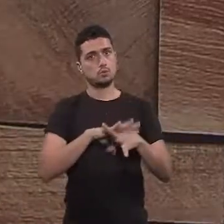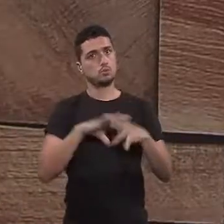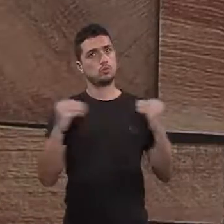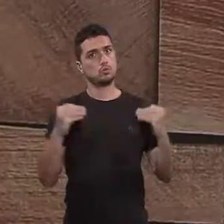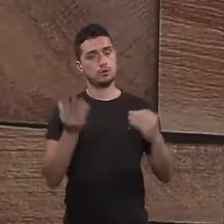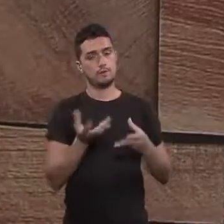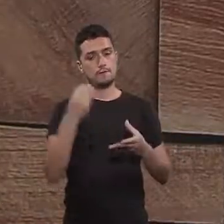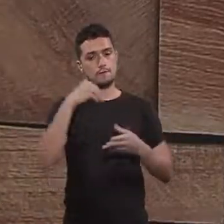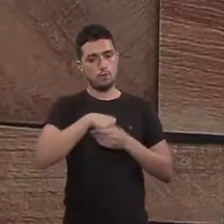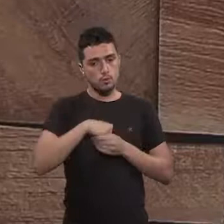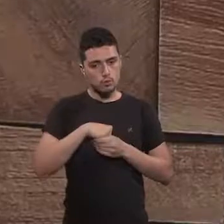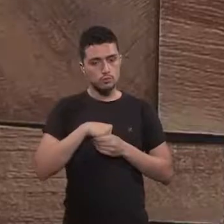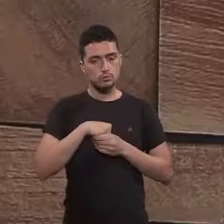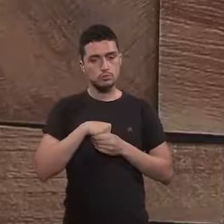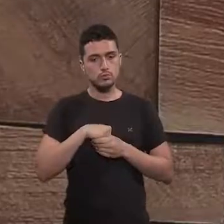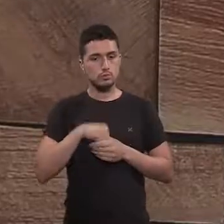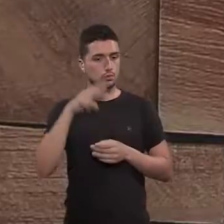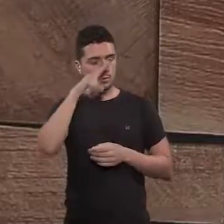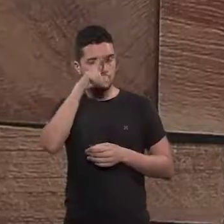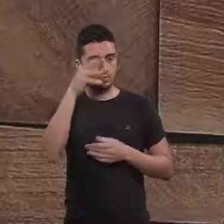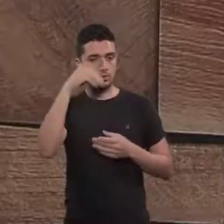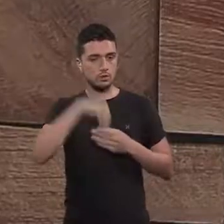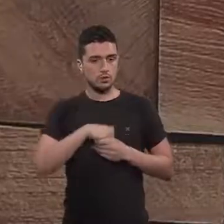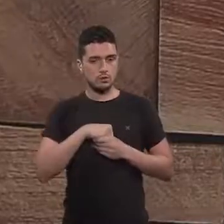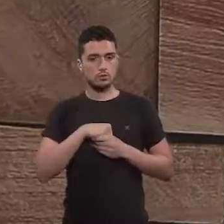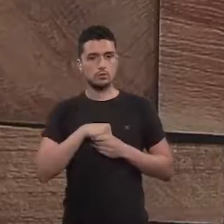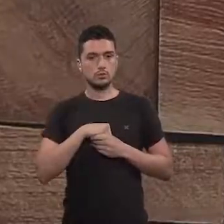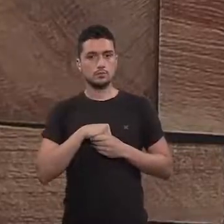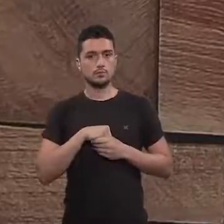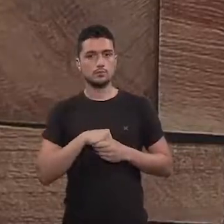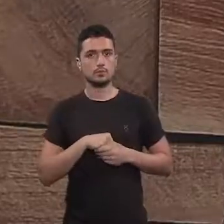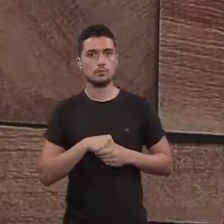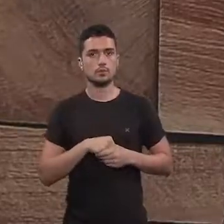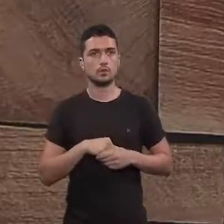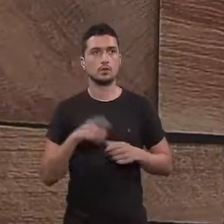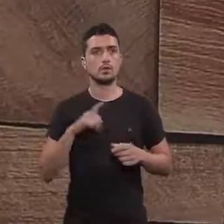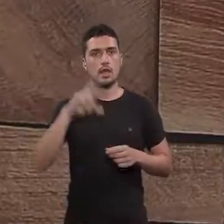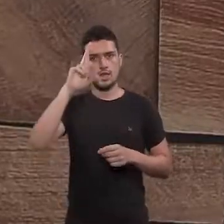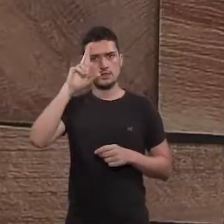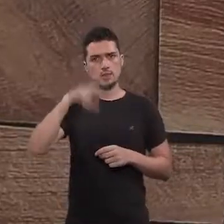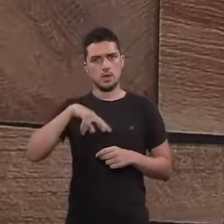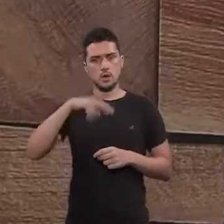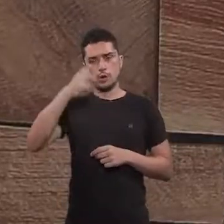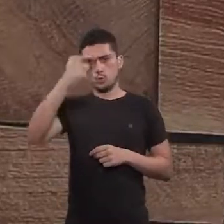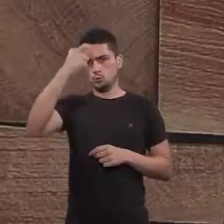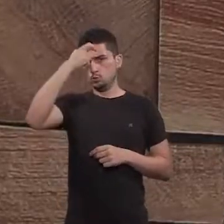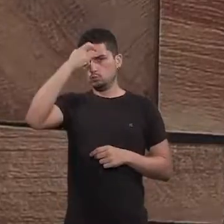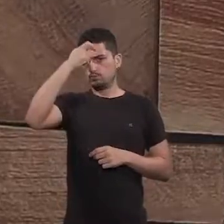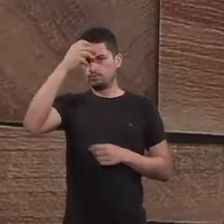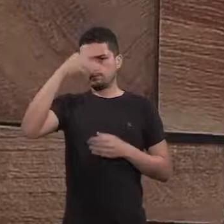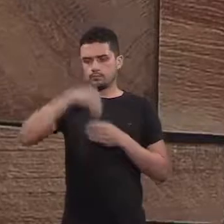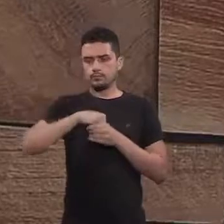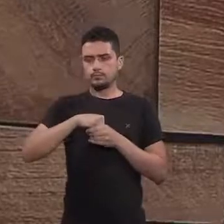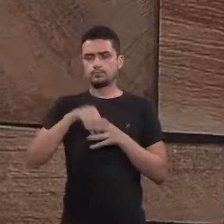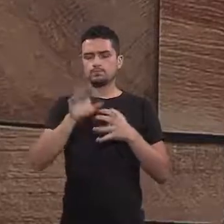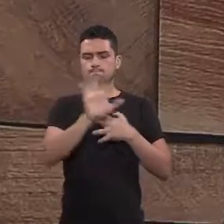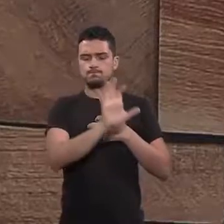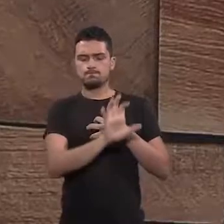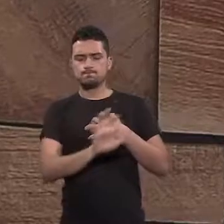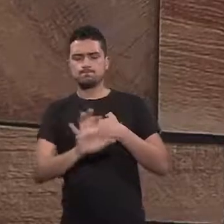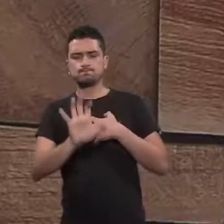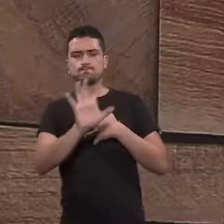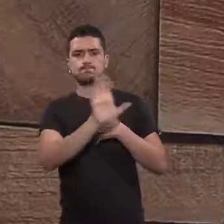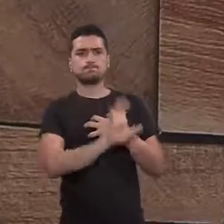forças interiores que ele tem que lançar mão, no sentido seja racional, seja, digamos assim, intuitivo, seja